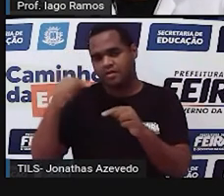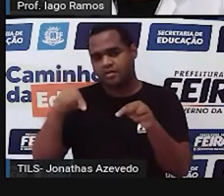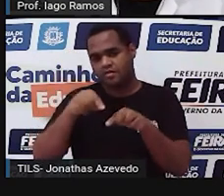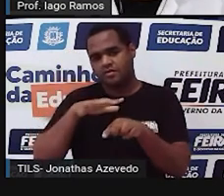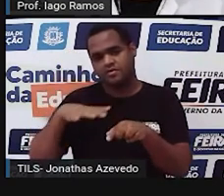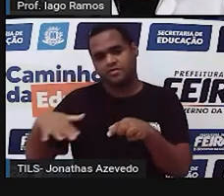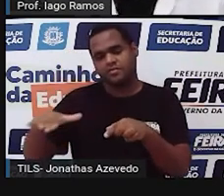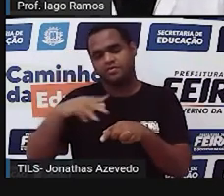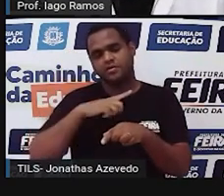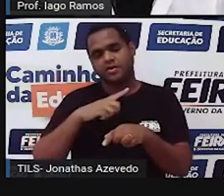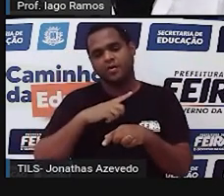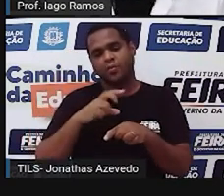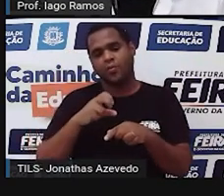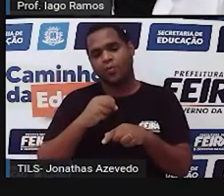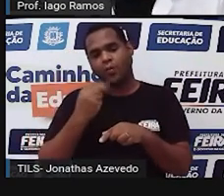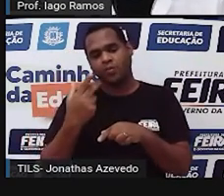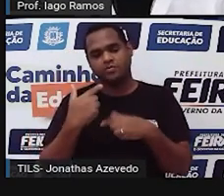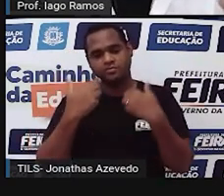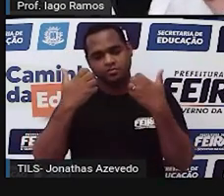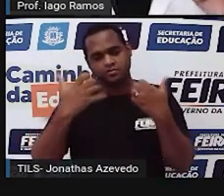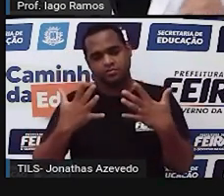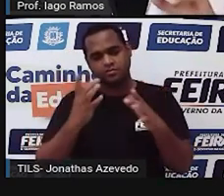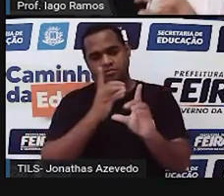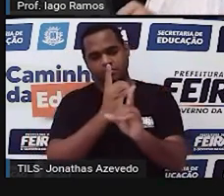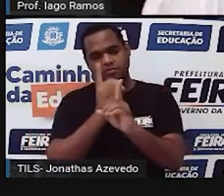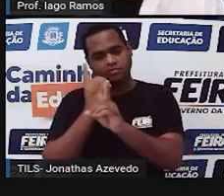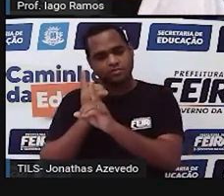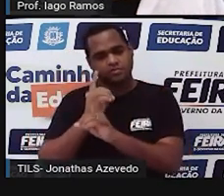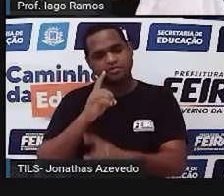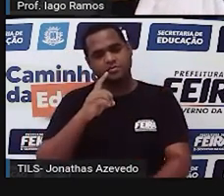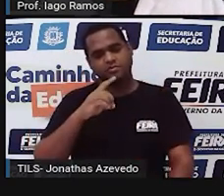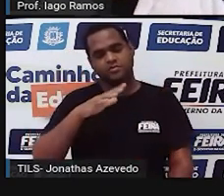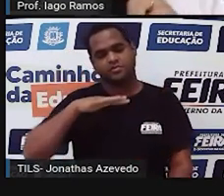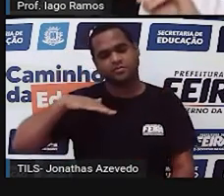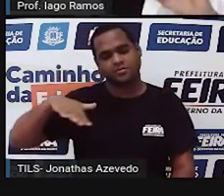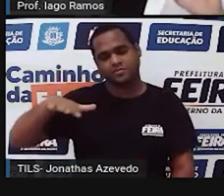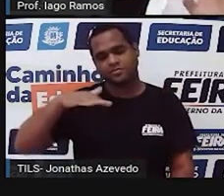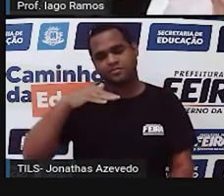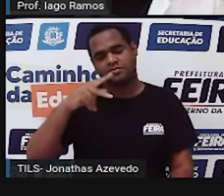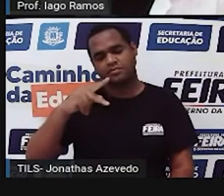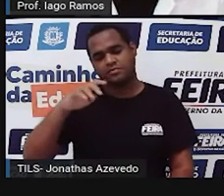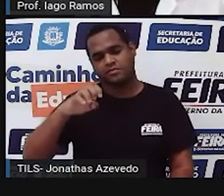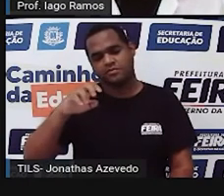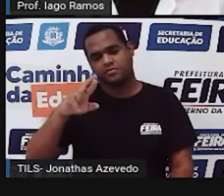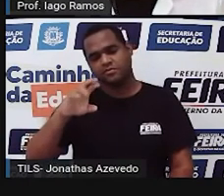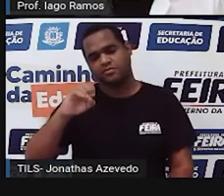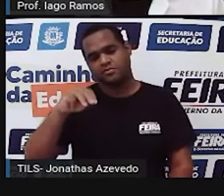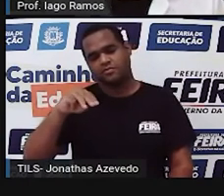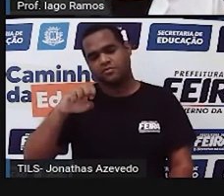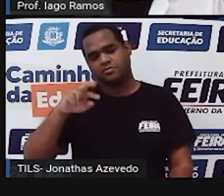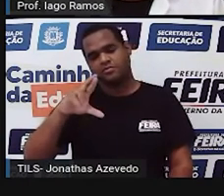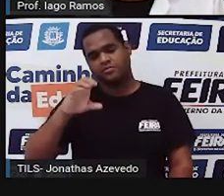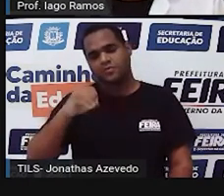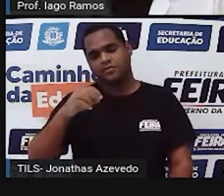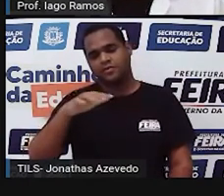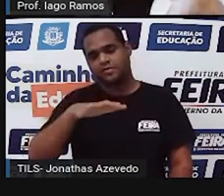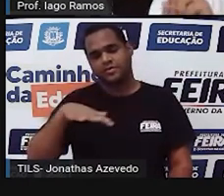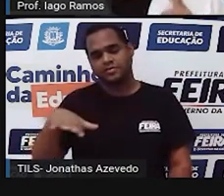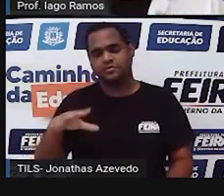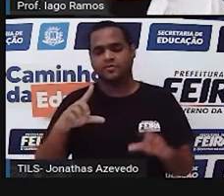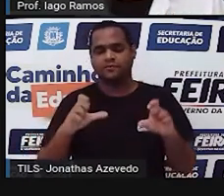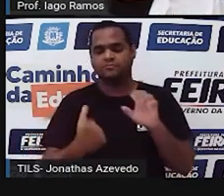ou seja a gente tava encontrando o perímetro é daquela segura tá